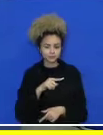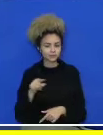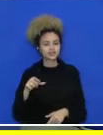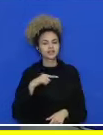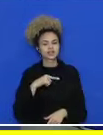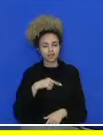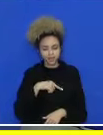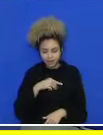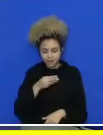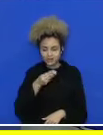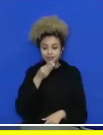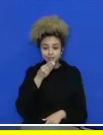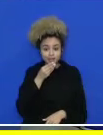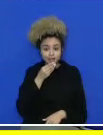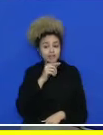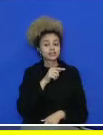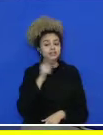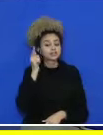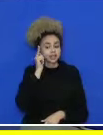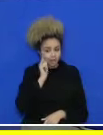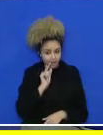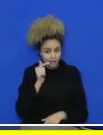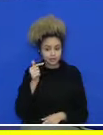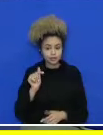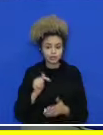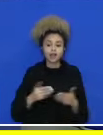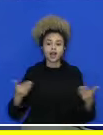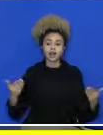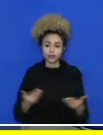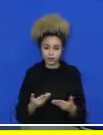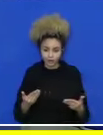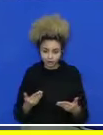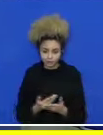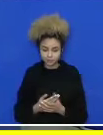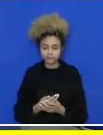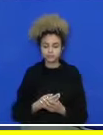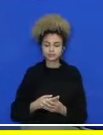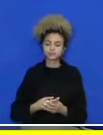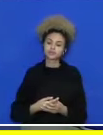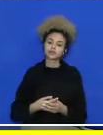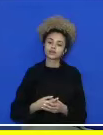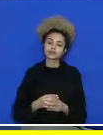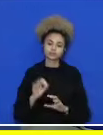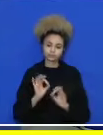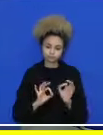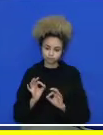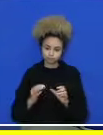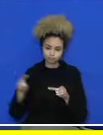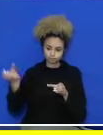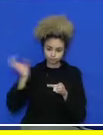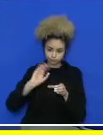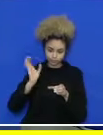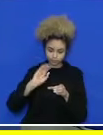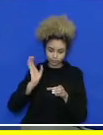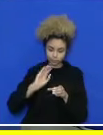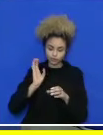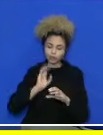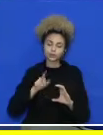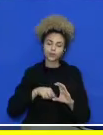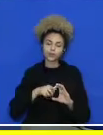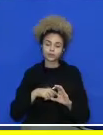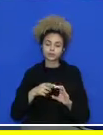Você tem mais uma chance de ganhar na Time Mania. Agora passaremos o procedimento de reabastecimento do globo